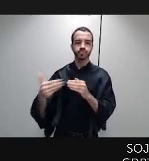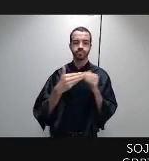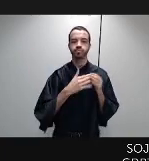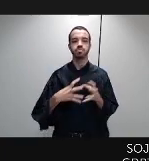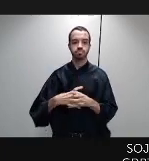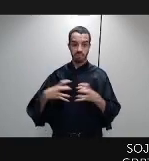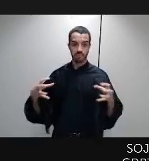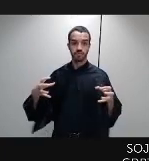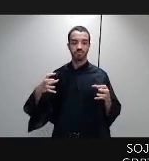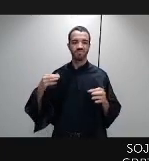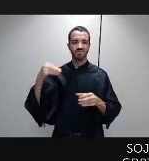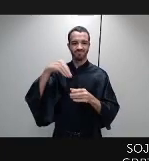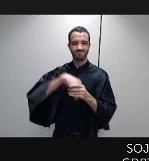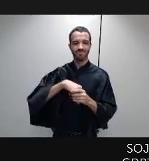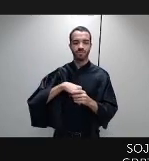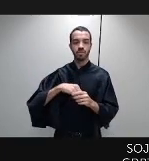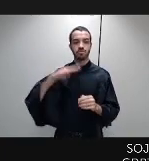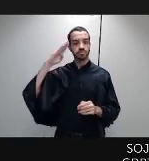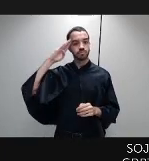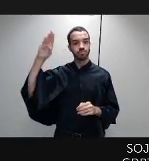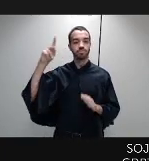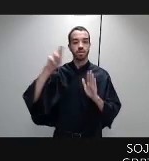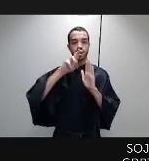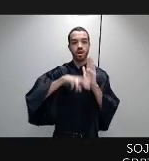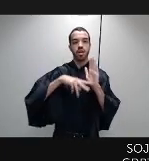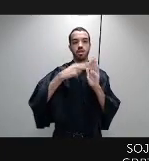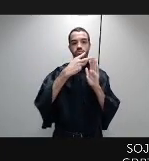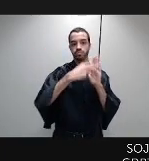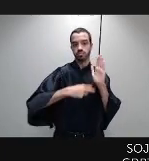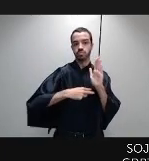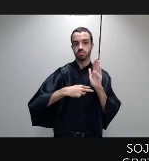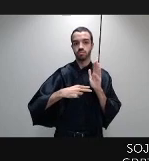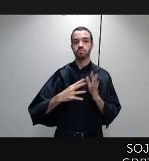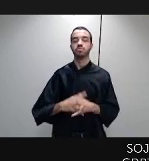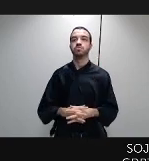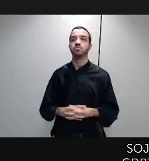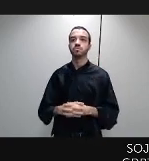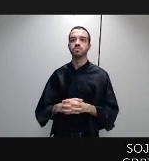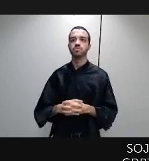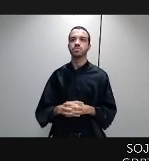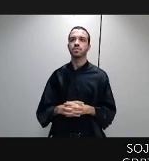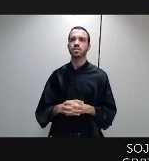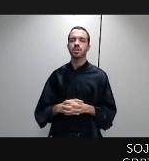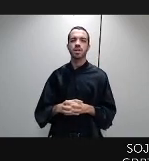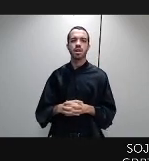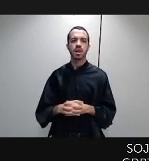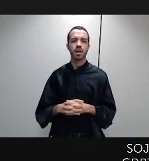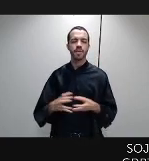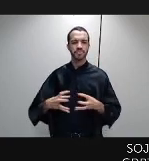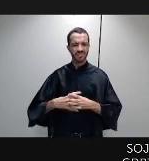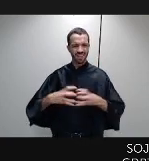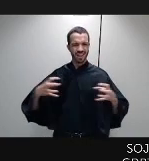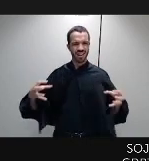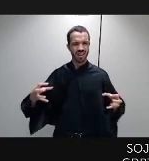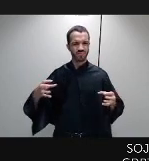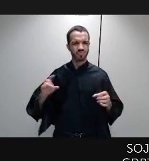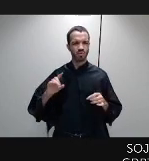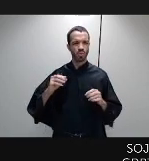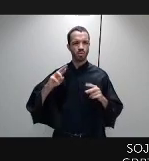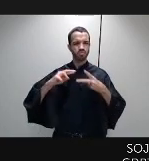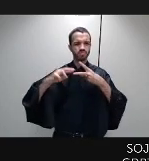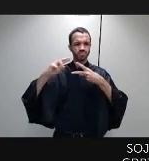do voto do relator item 6 da minha lista em agravo em recurso especial de número 1